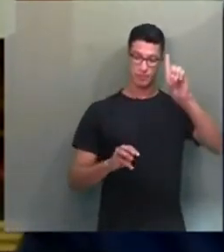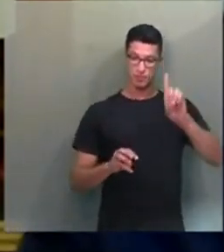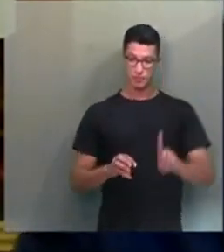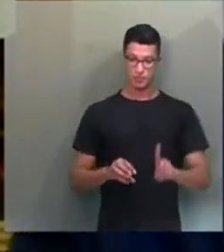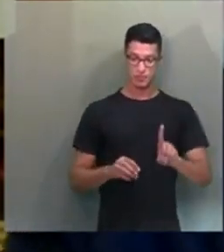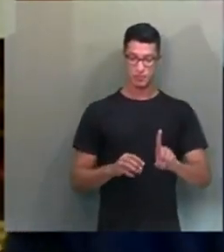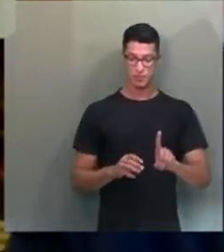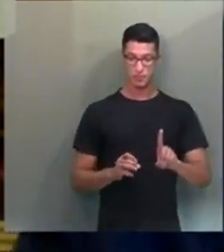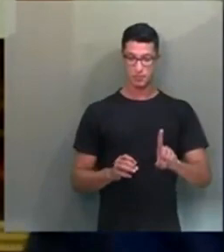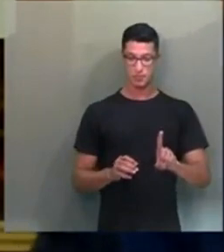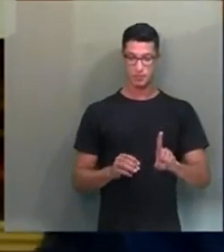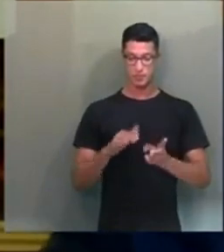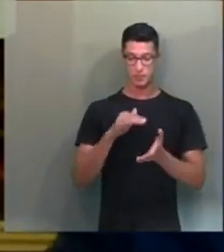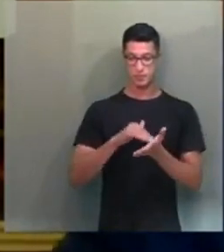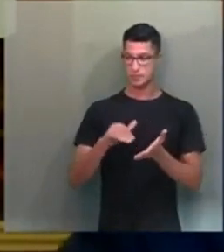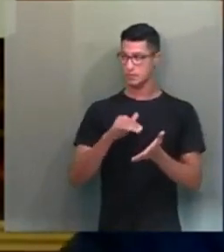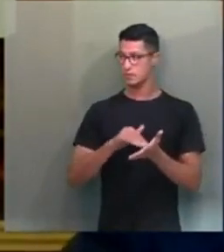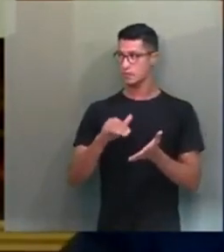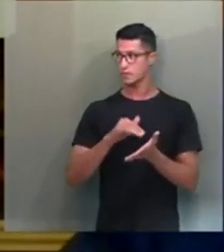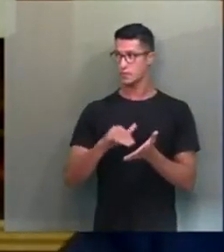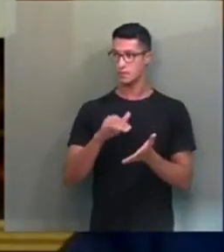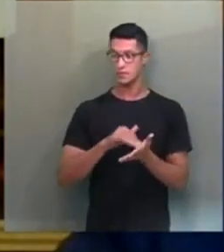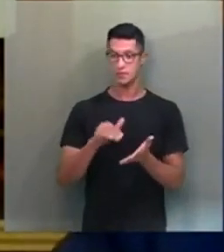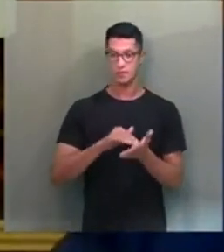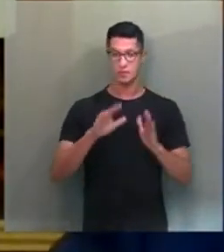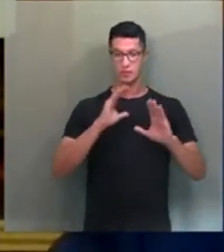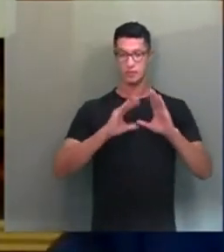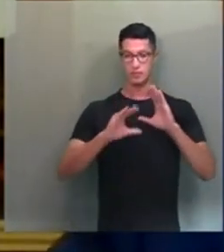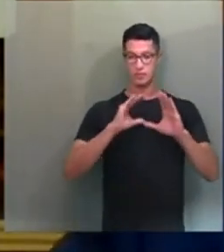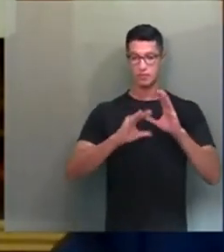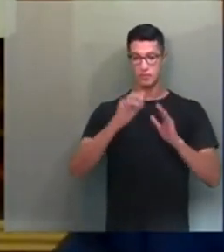diretora, né, da Secretaria de Comunicação do